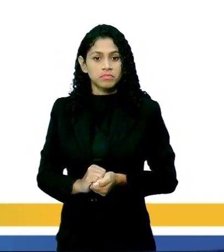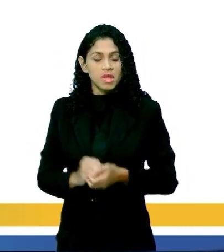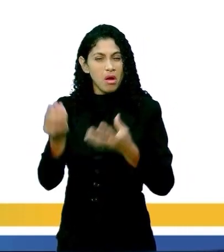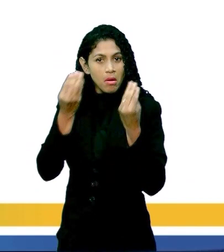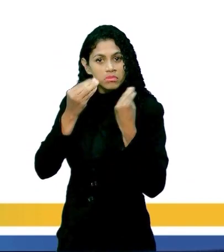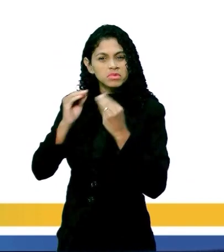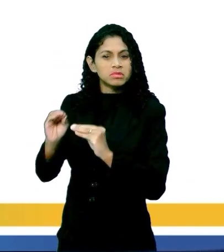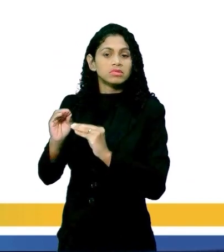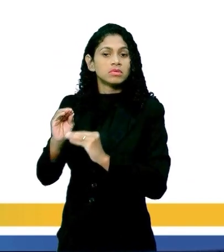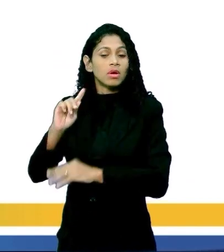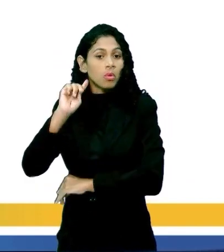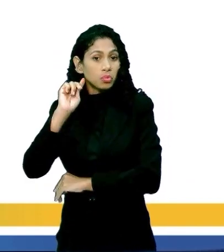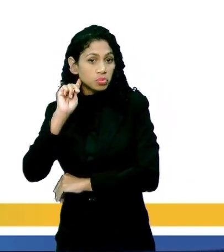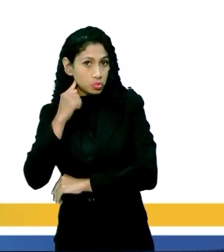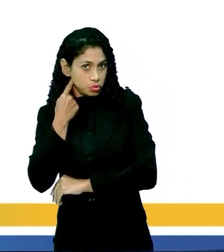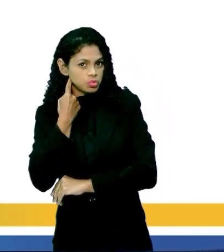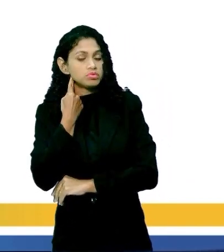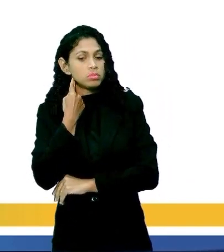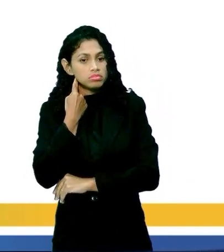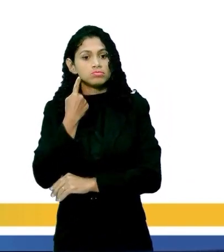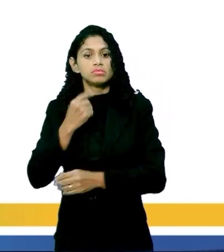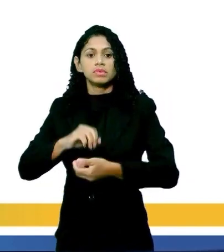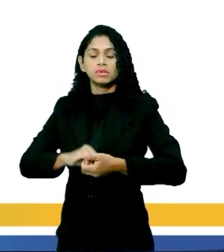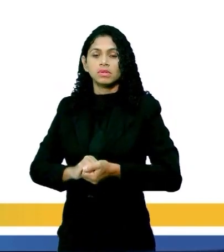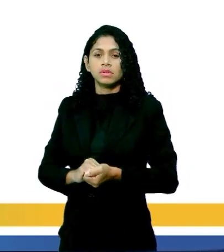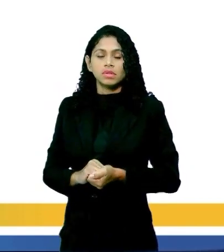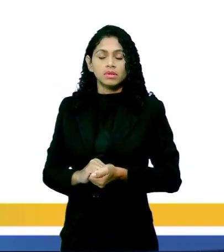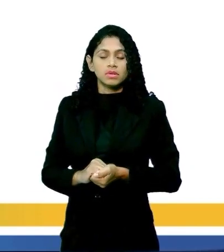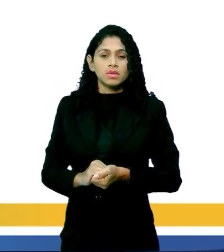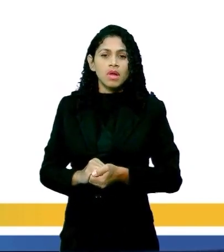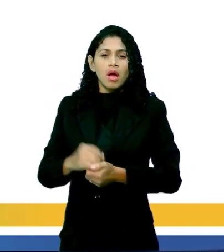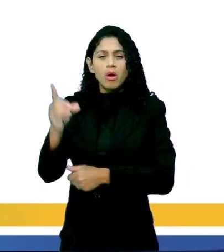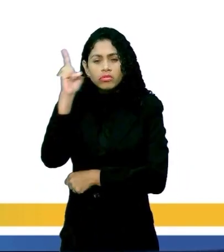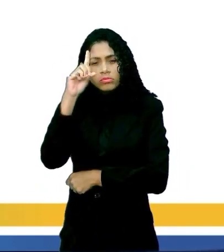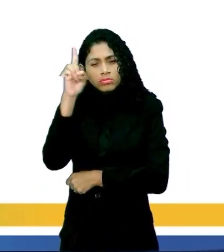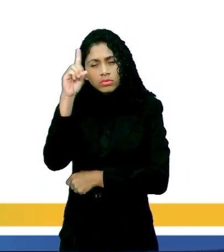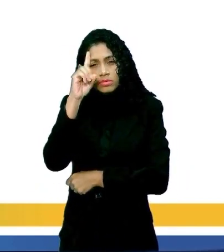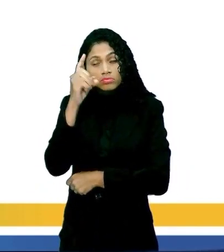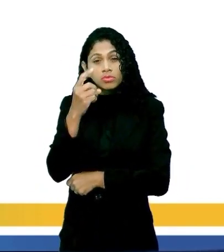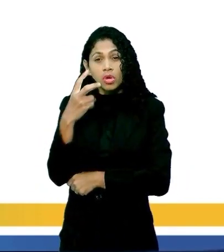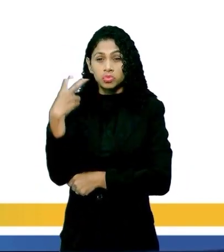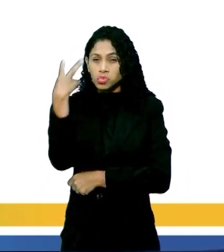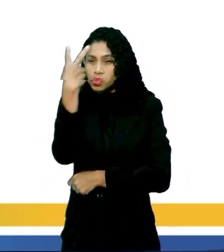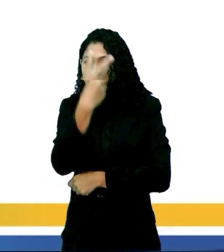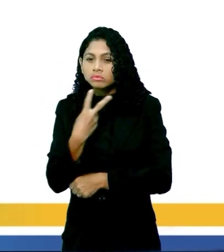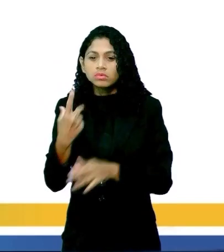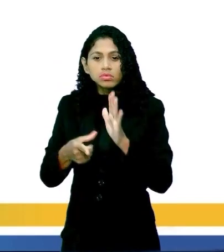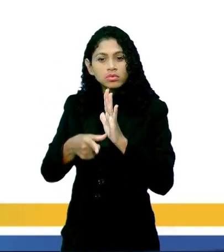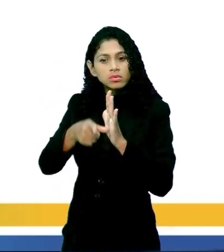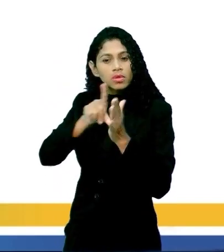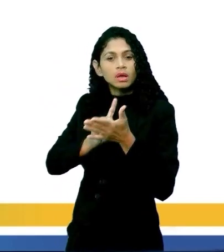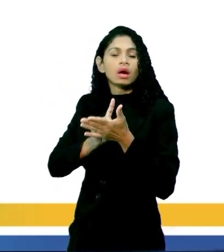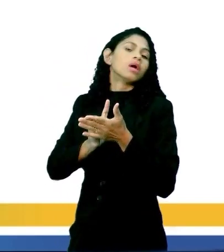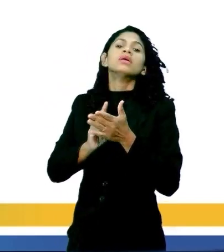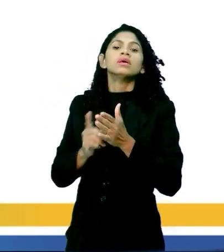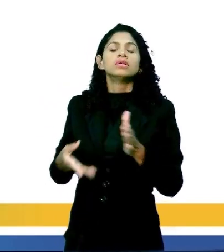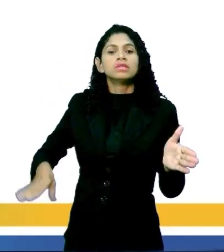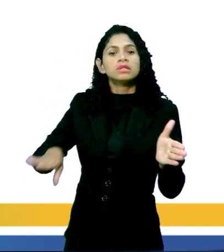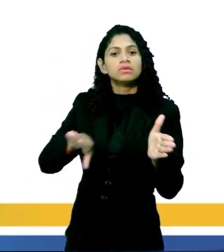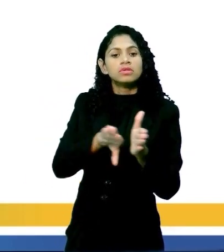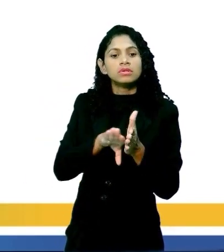sujeira. Diariamente, 2 horas antes da chegada do caminhão da prefeitura, a gerência de uma das